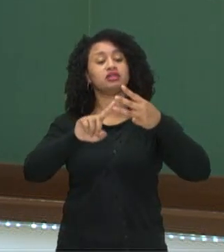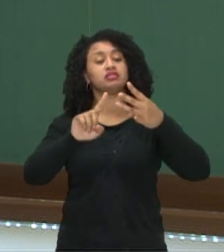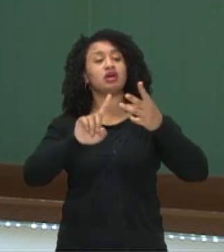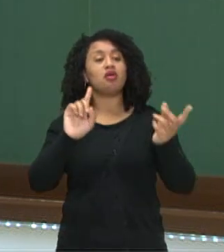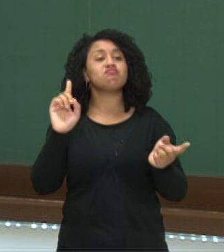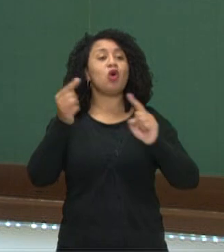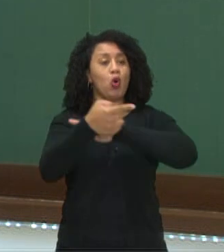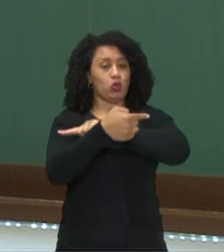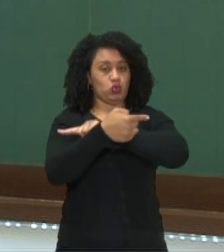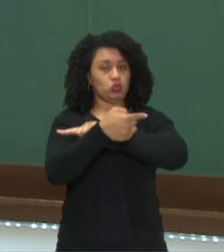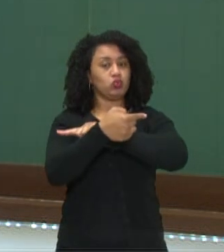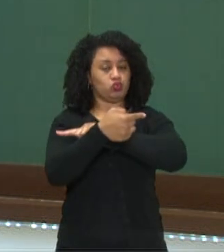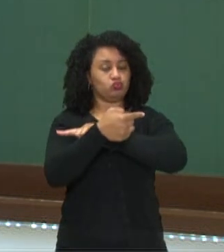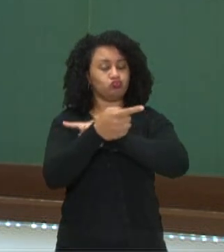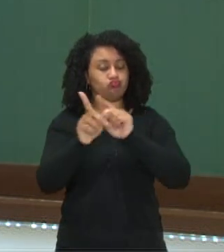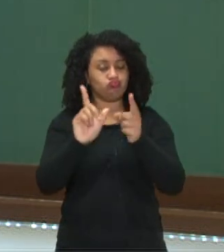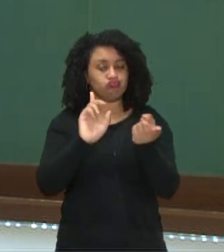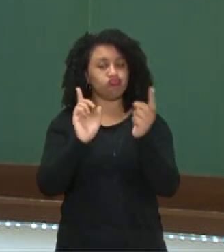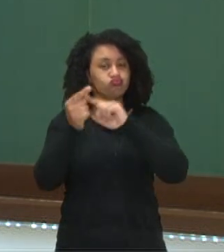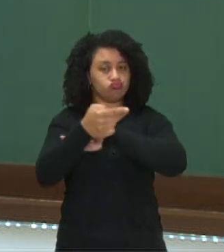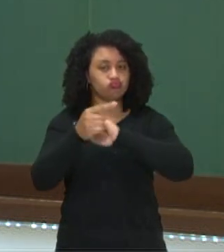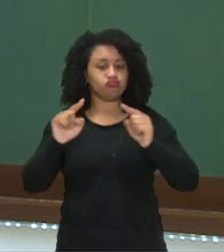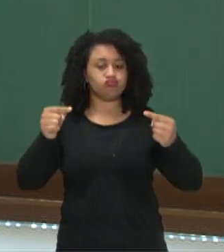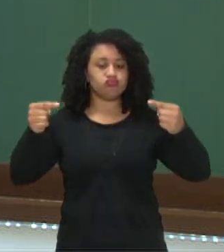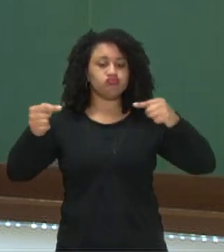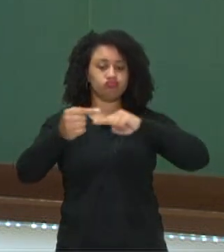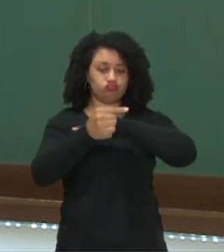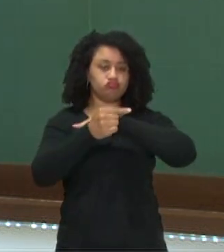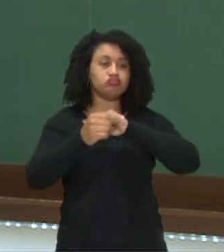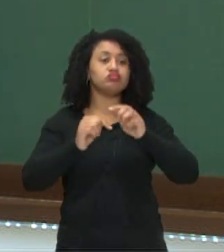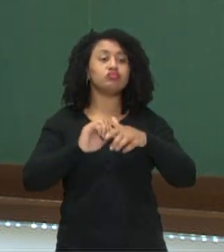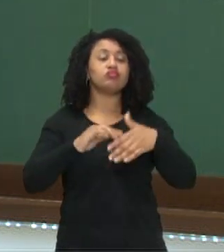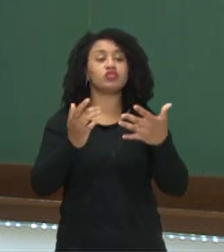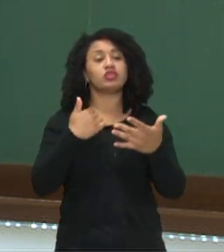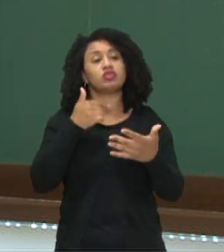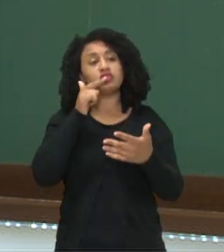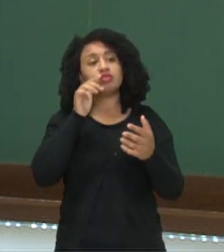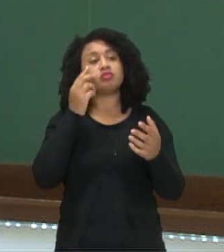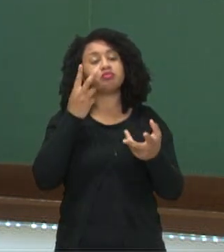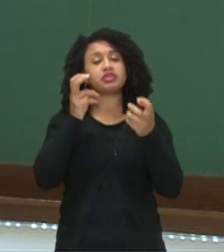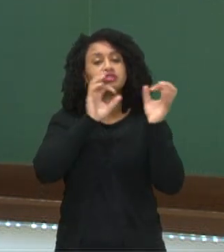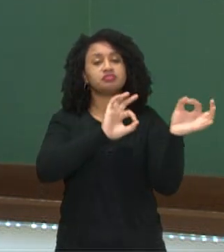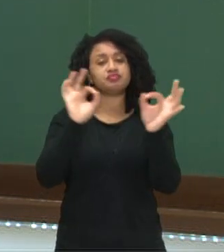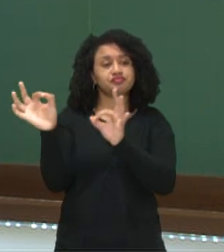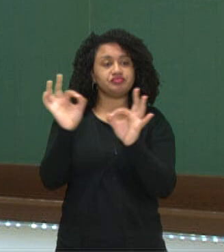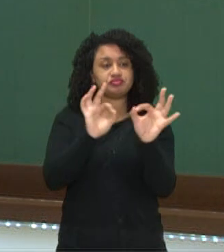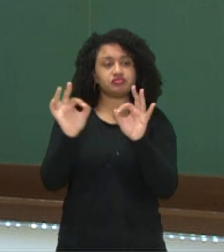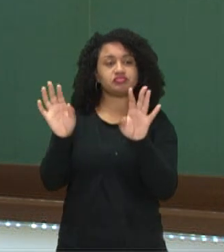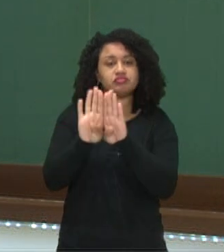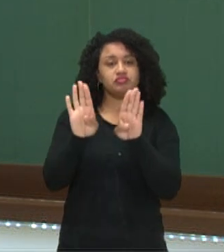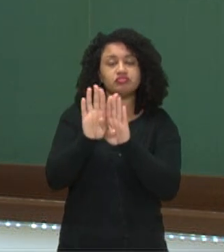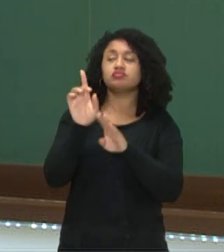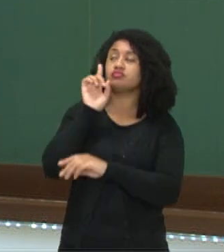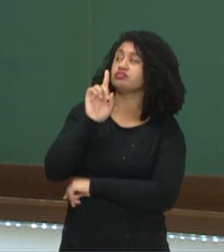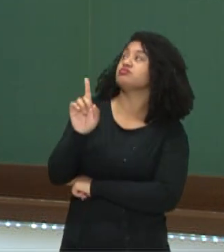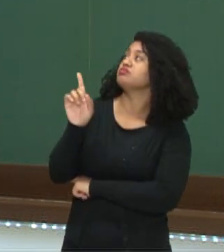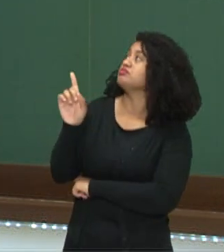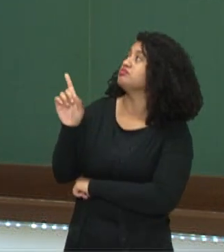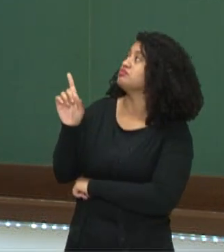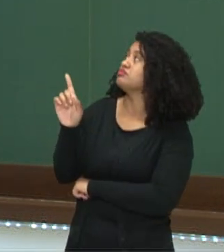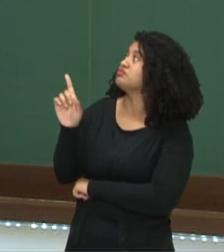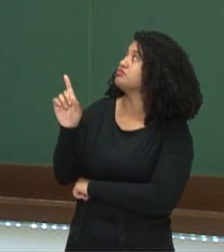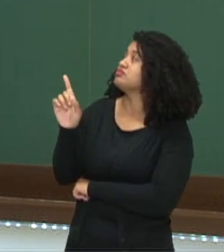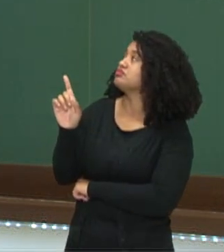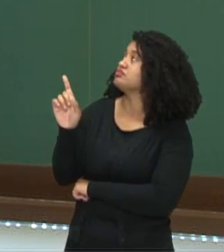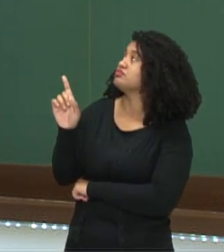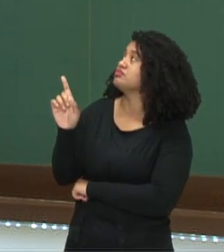sentidos opostos, certo? Então, como a gente pode observar por essa imagem também, Ou seja, o bonequinho